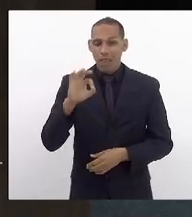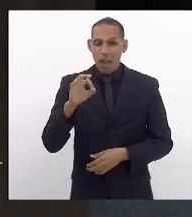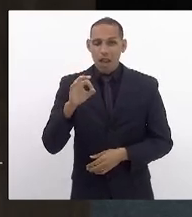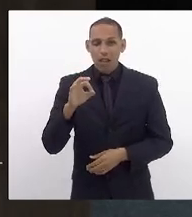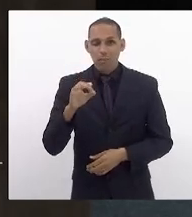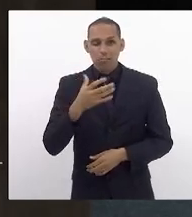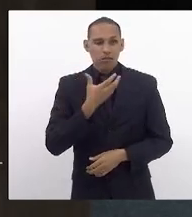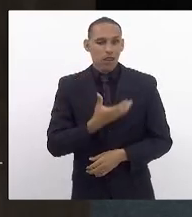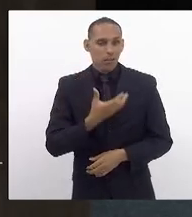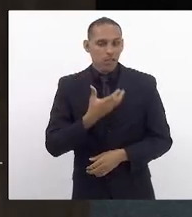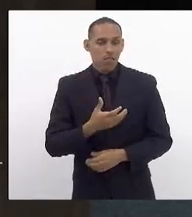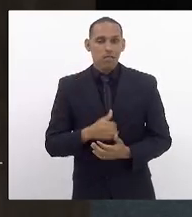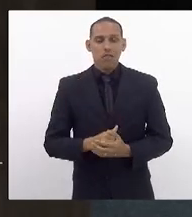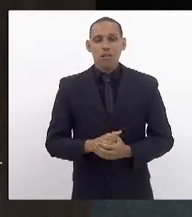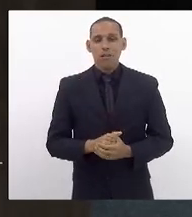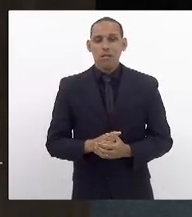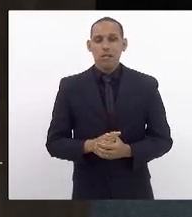dezembro,